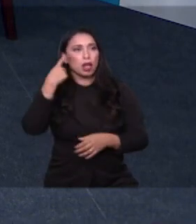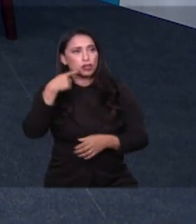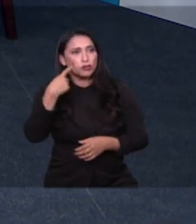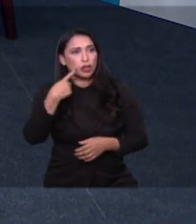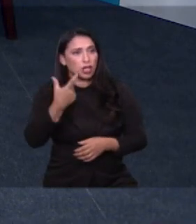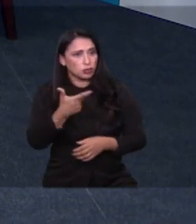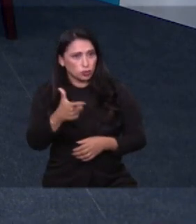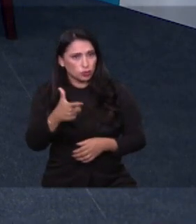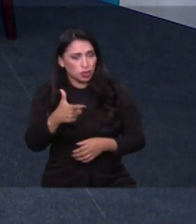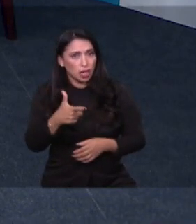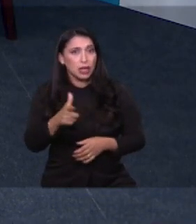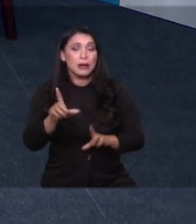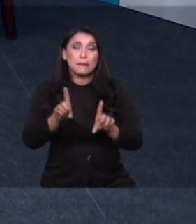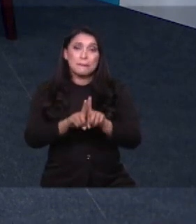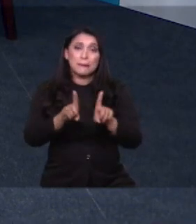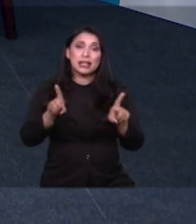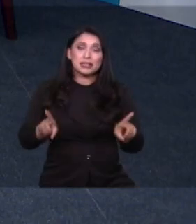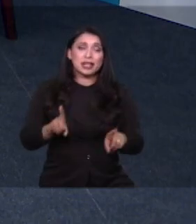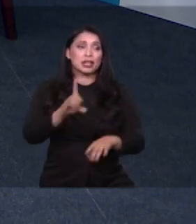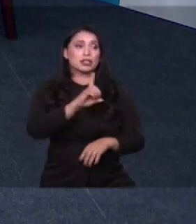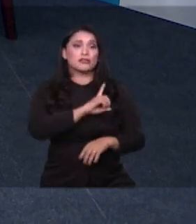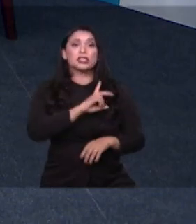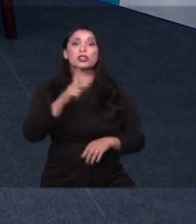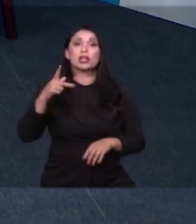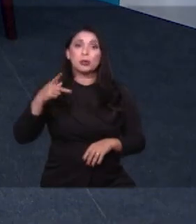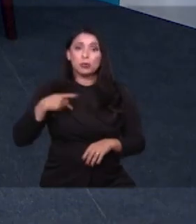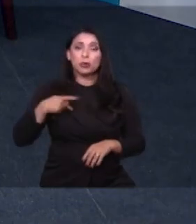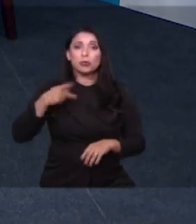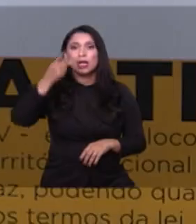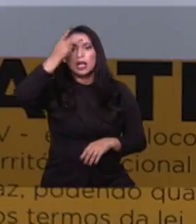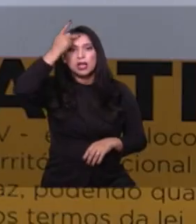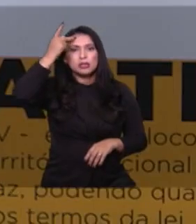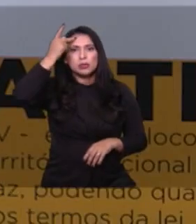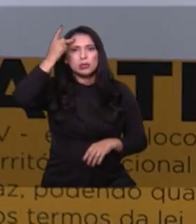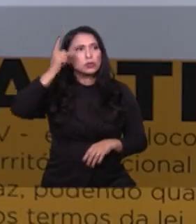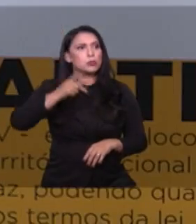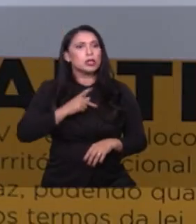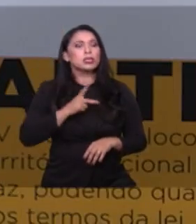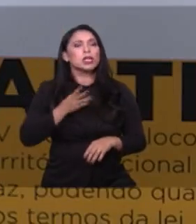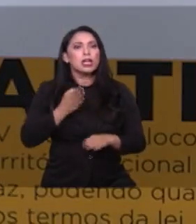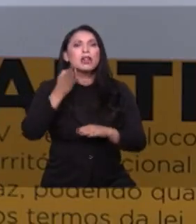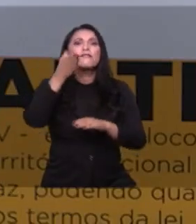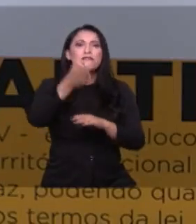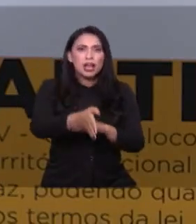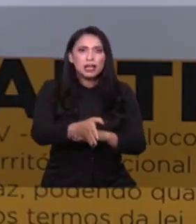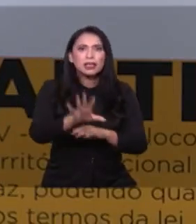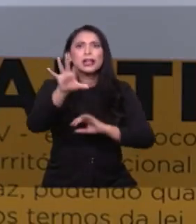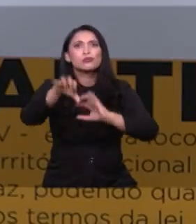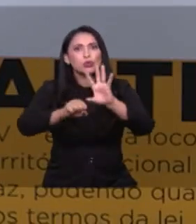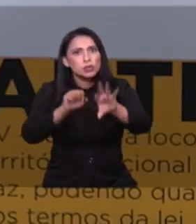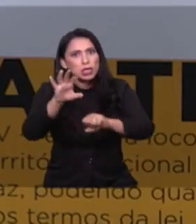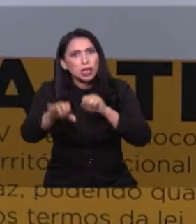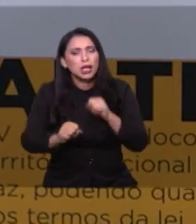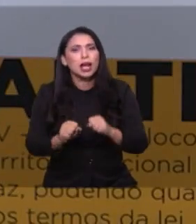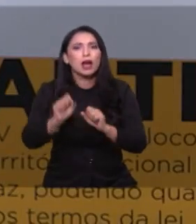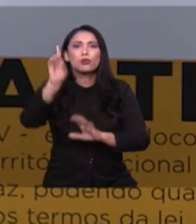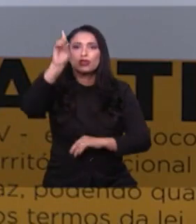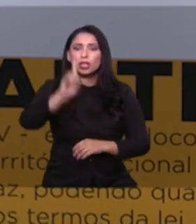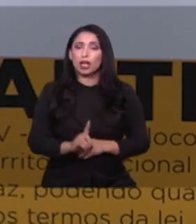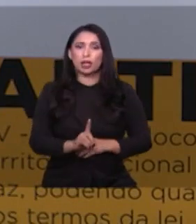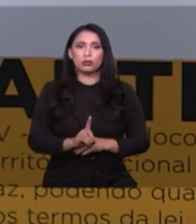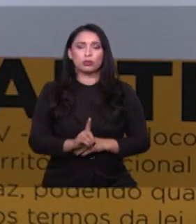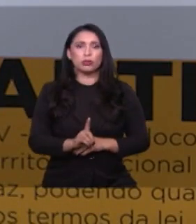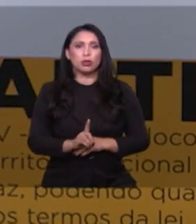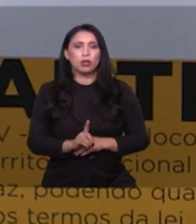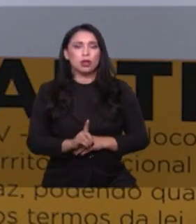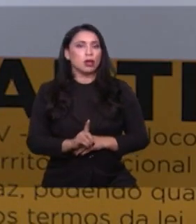Pública que faz um trabalho muito bacana, as pessoas podem correr atrás desse direito. A gente tem que correr atrás, a gente não pode abrir mão